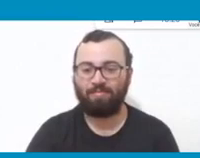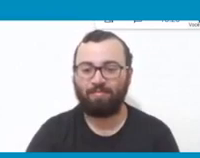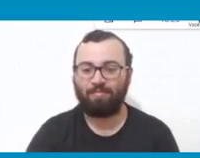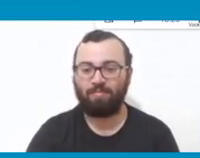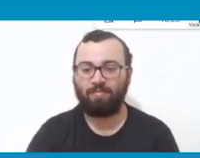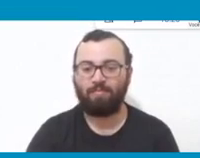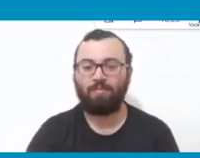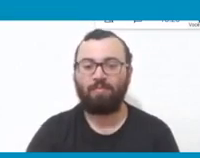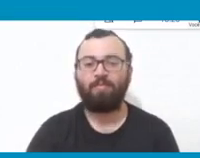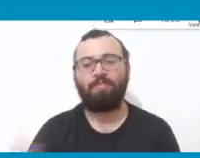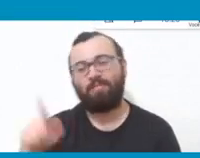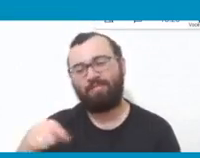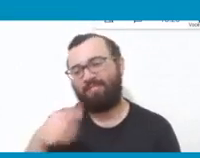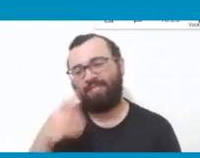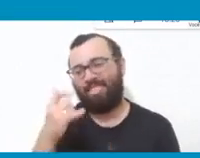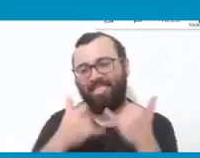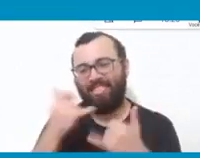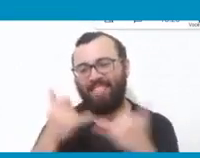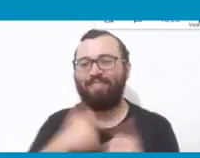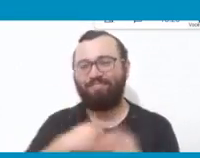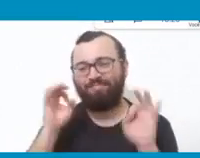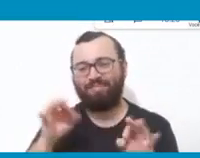É claro que eu me lembrava, Carlos.